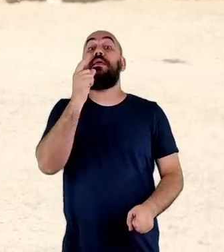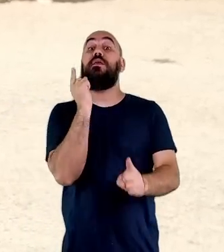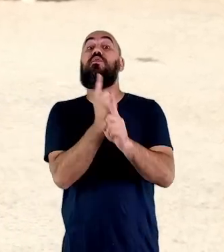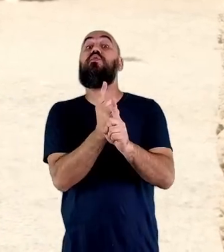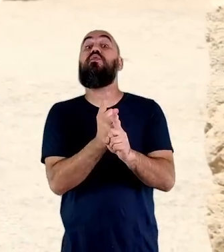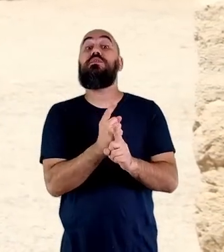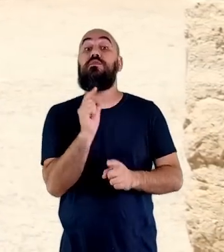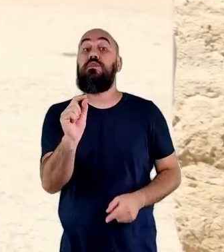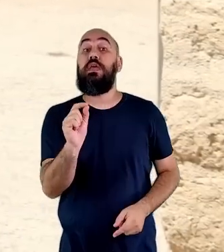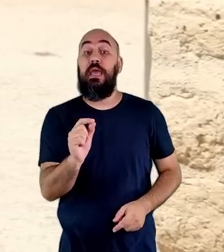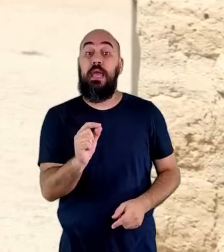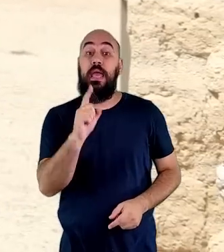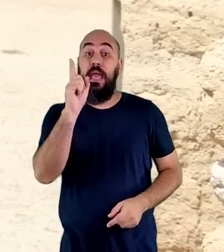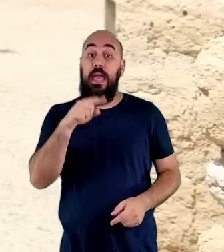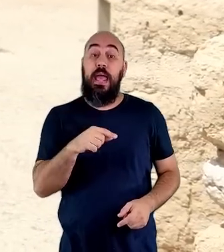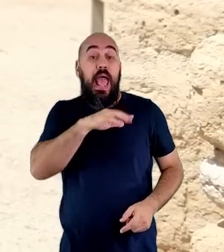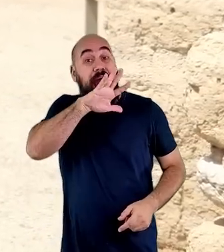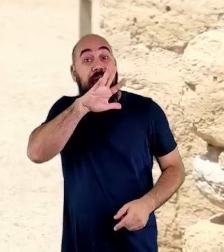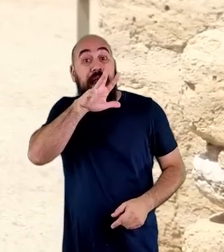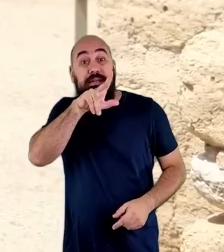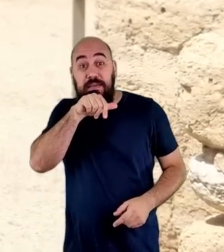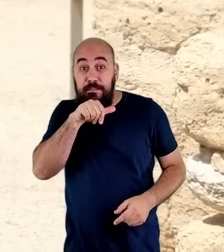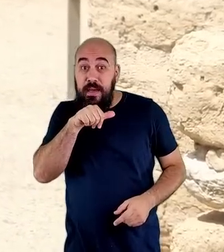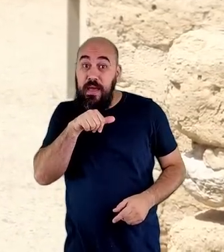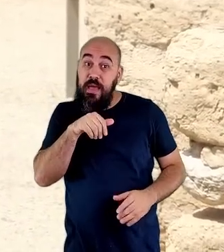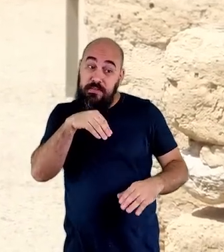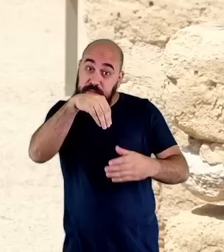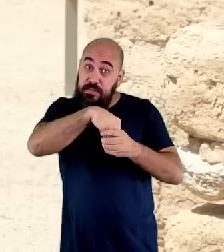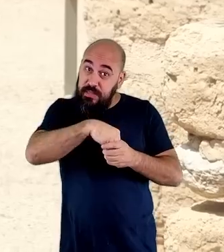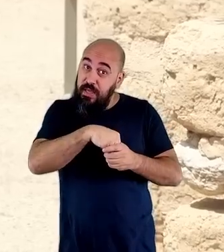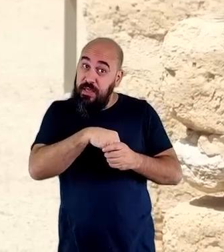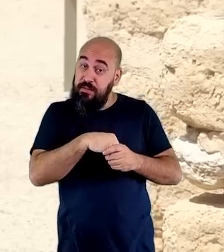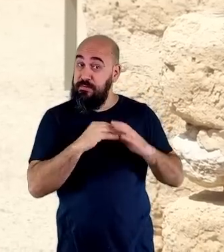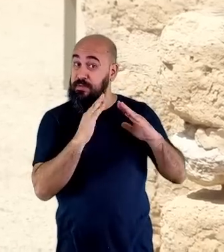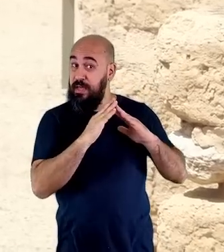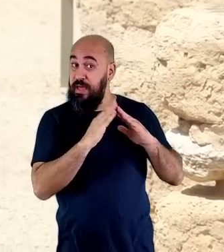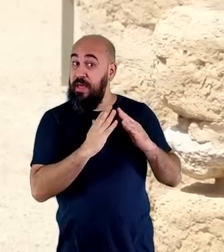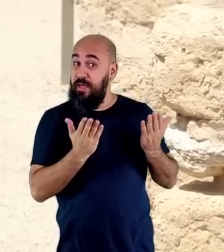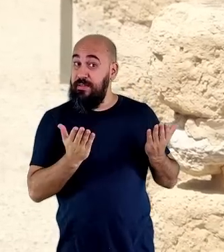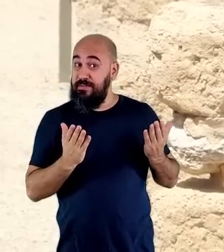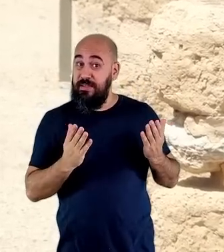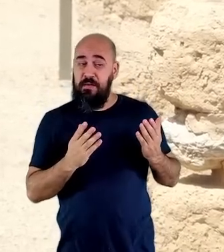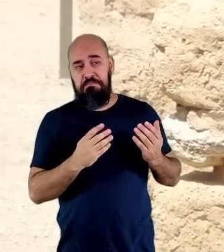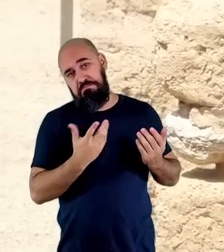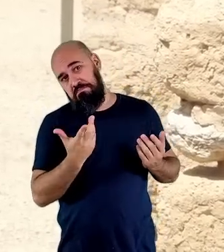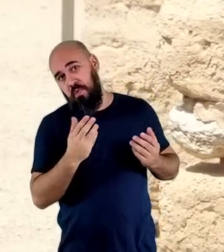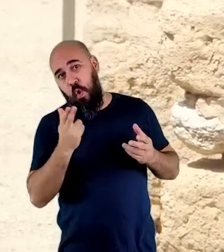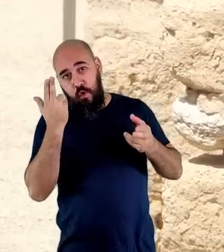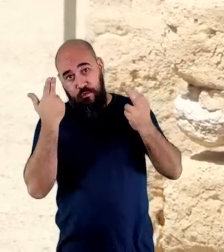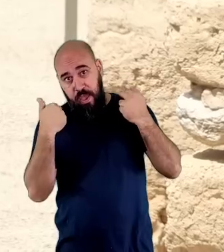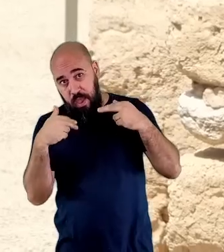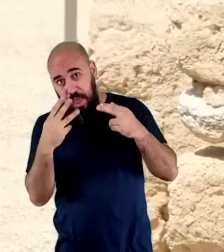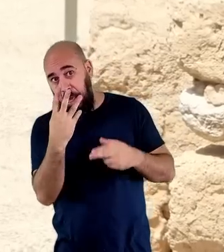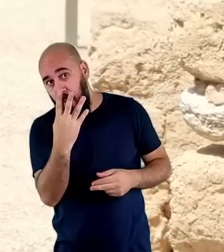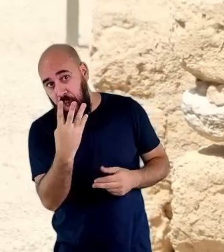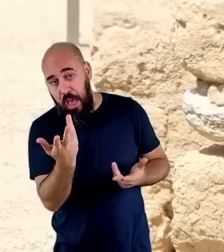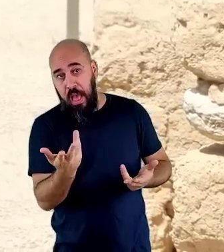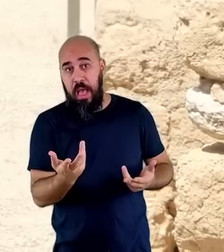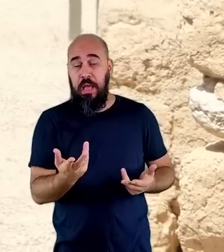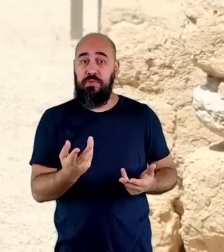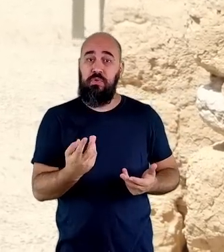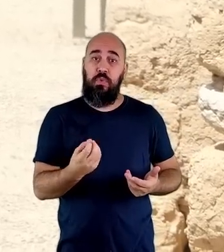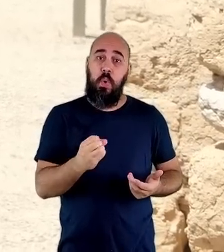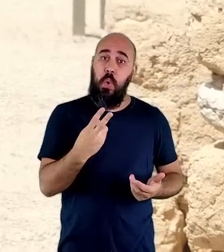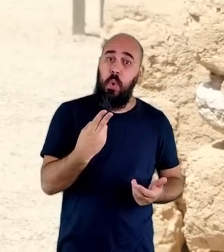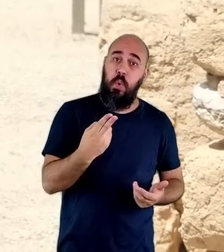encontrava, eram os pequenos animais da família que ficavam aqui. Quem sabe 3 ou 4 ovelhinhas para dar um alimento para